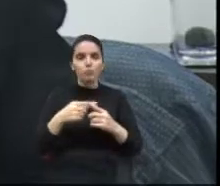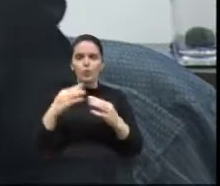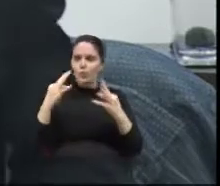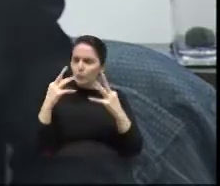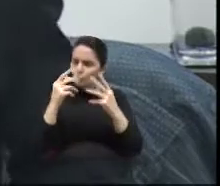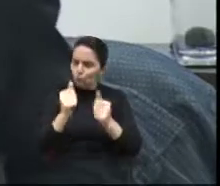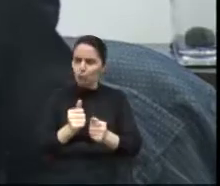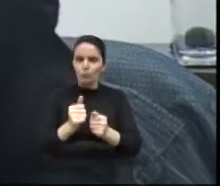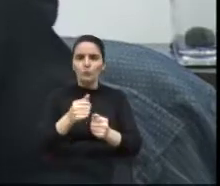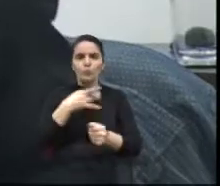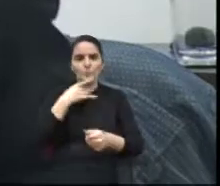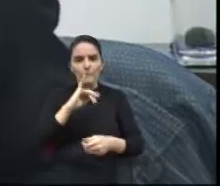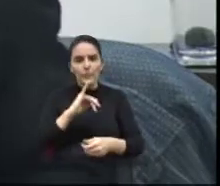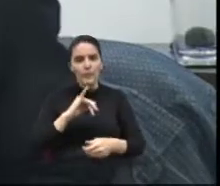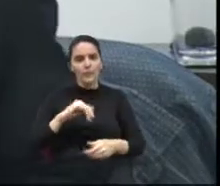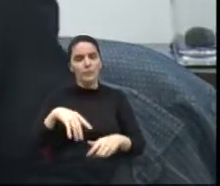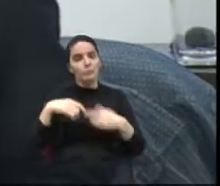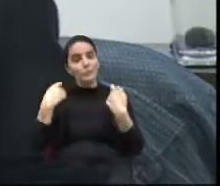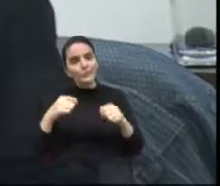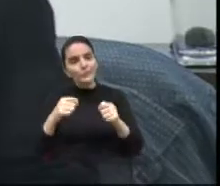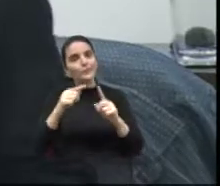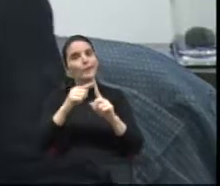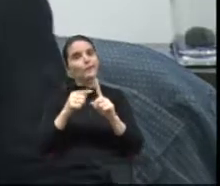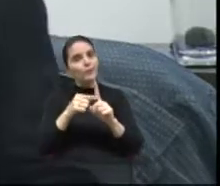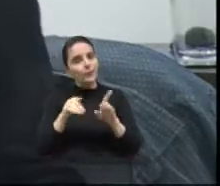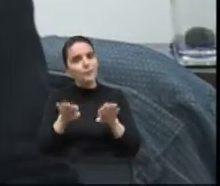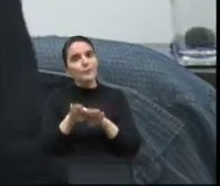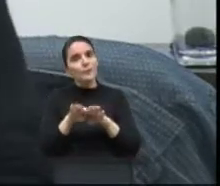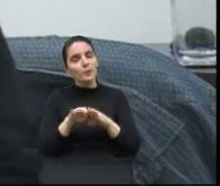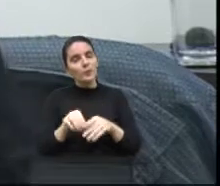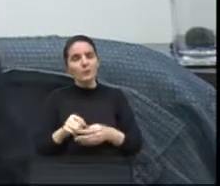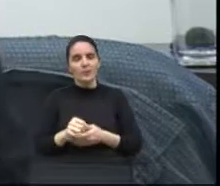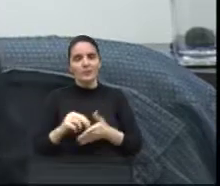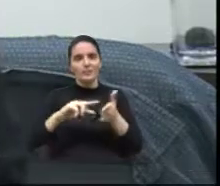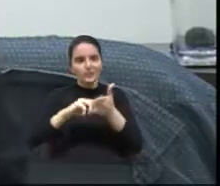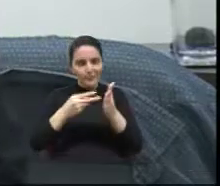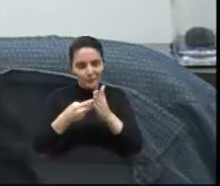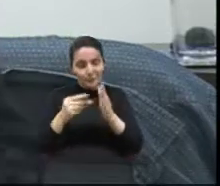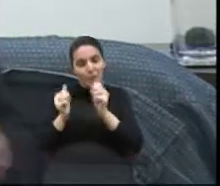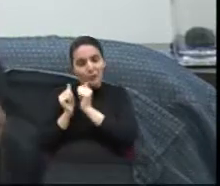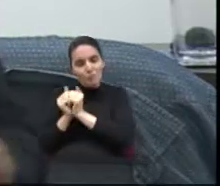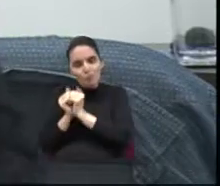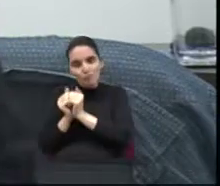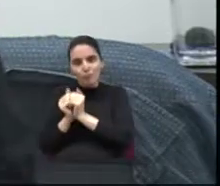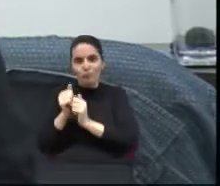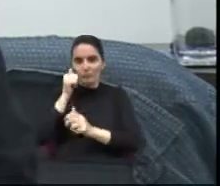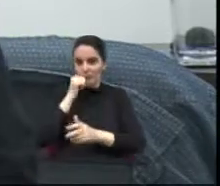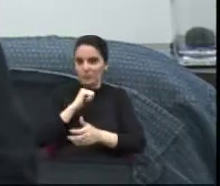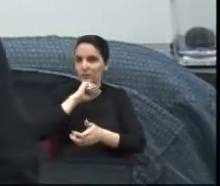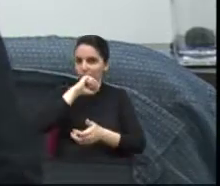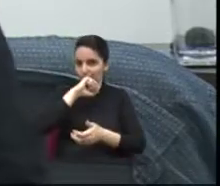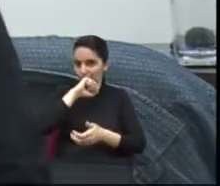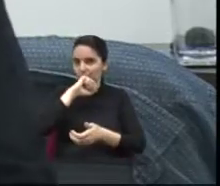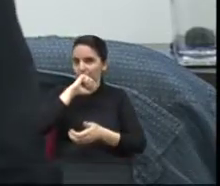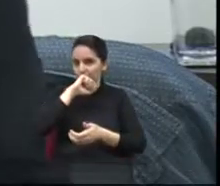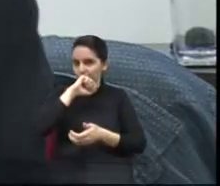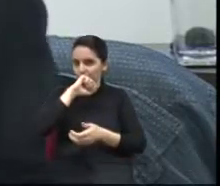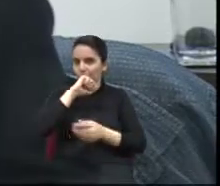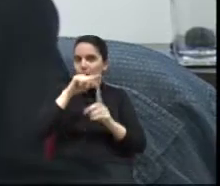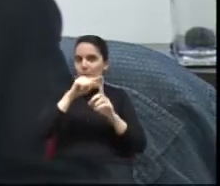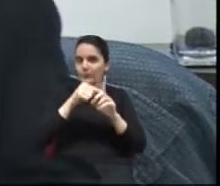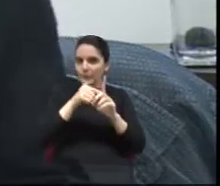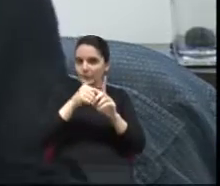também ficar grávido, junto com a tua companheira. Haveria menos abortos. Haveria